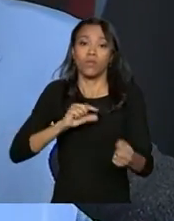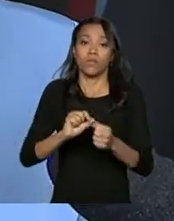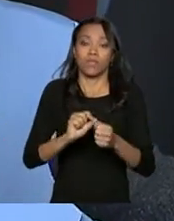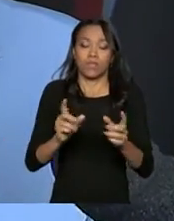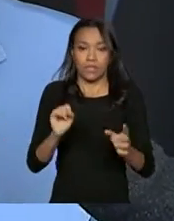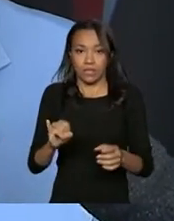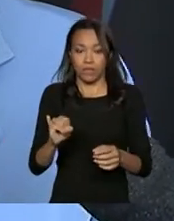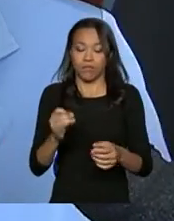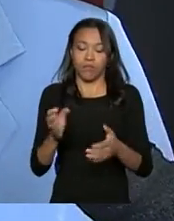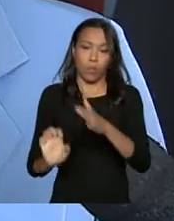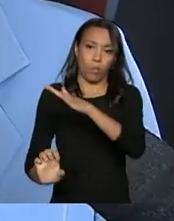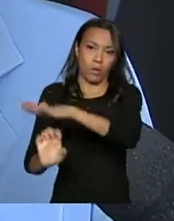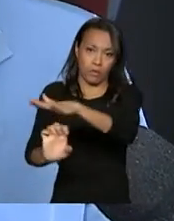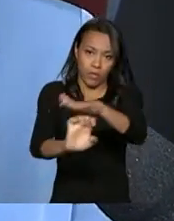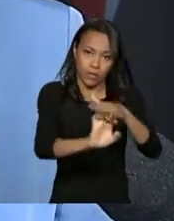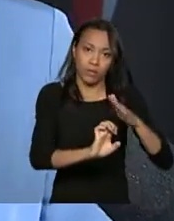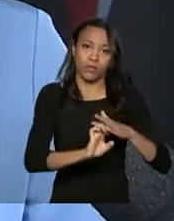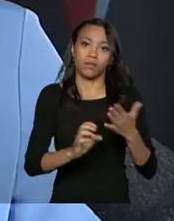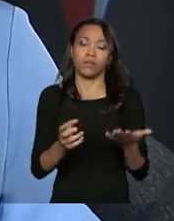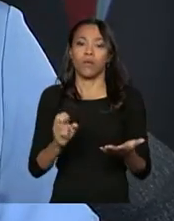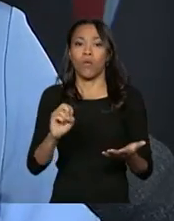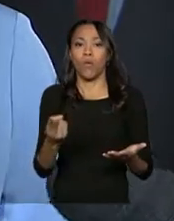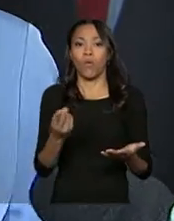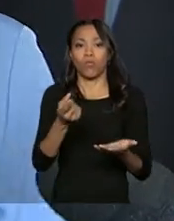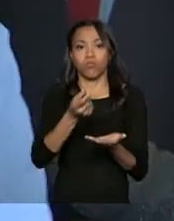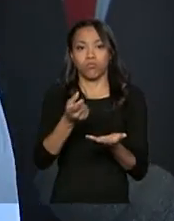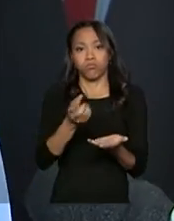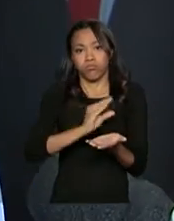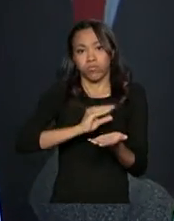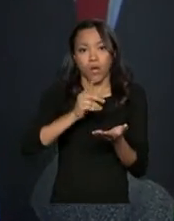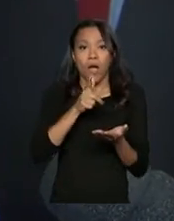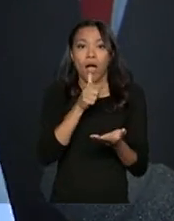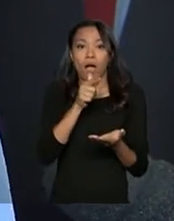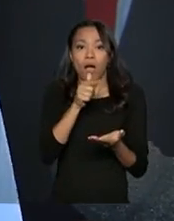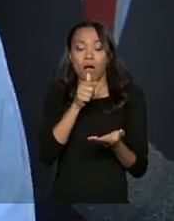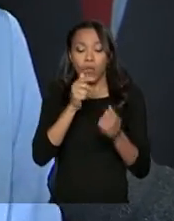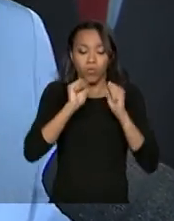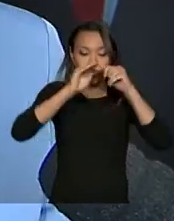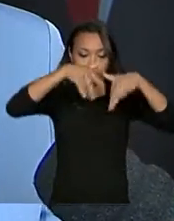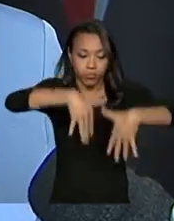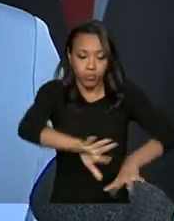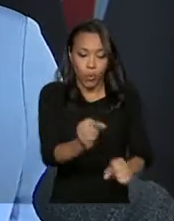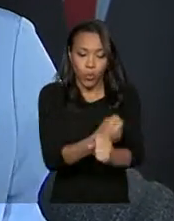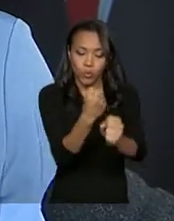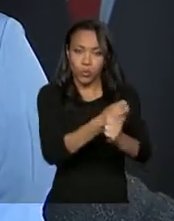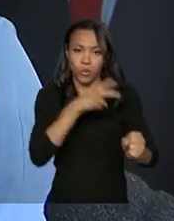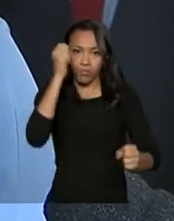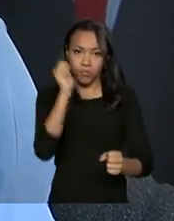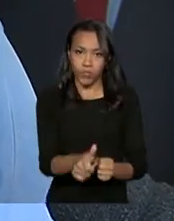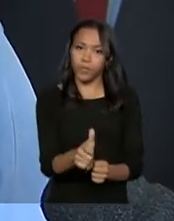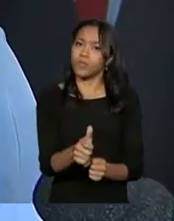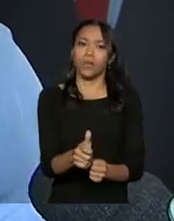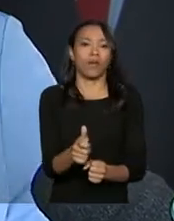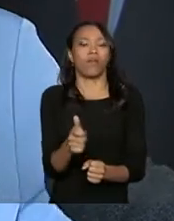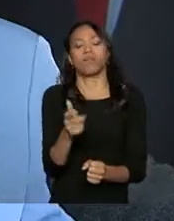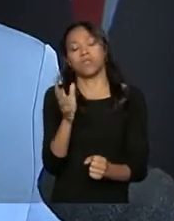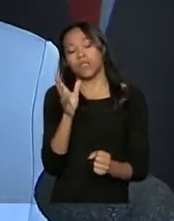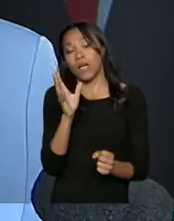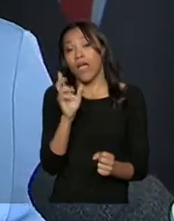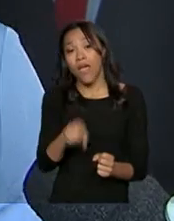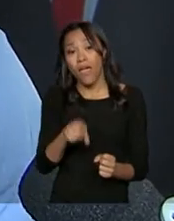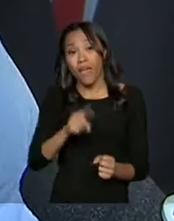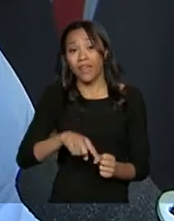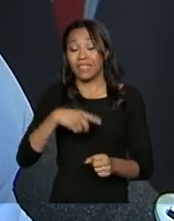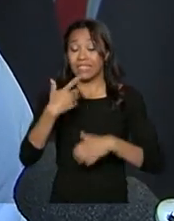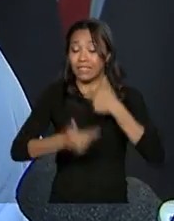empresa ou um empreendimento de hidrelétrica de um dia para o outro. Você tem de construir. Geralmente são obras